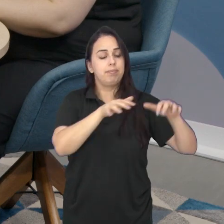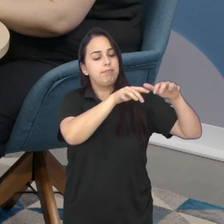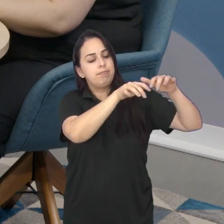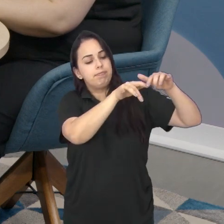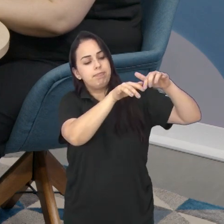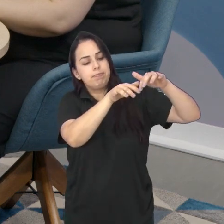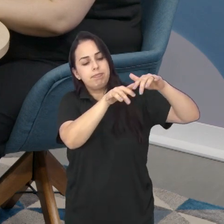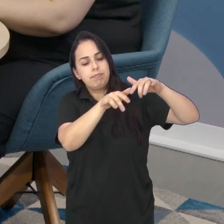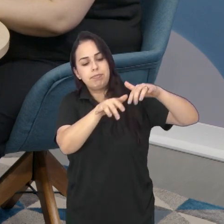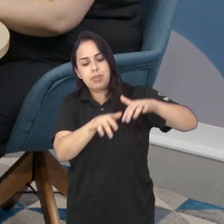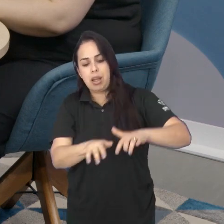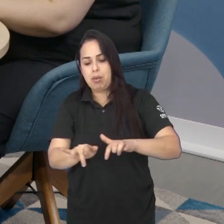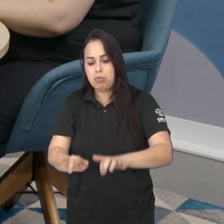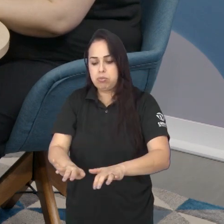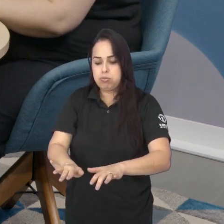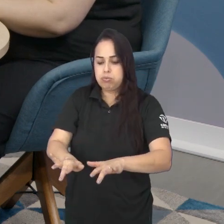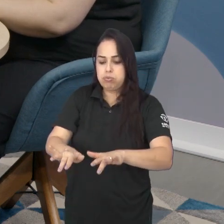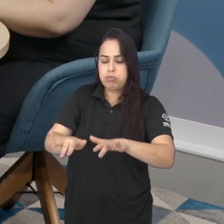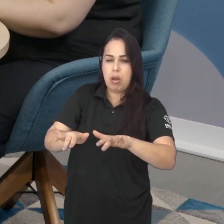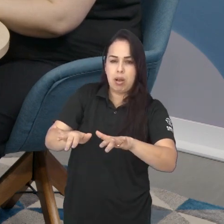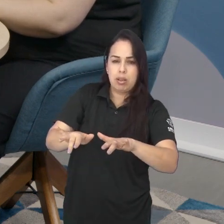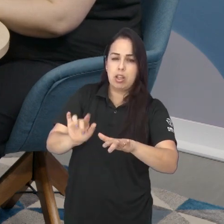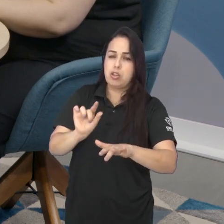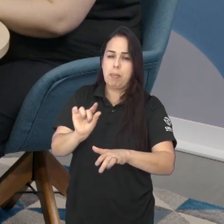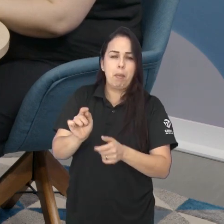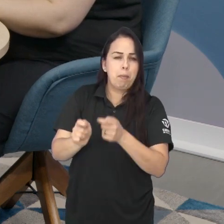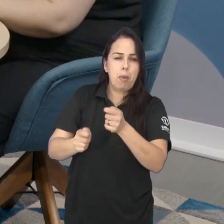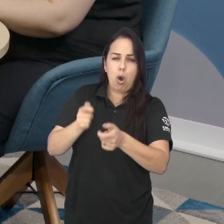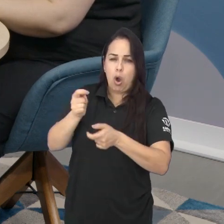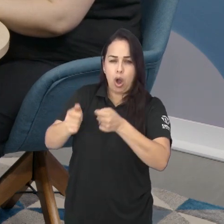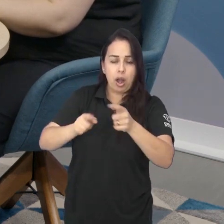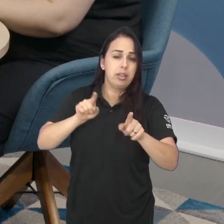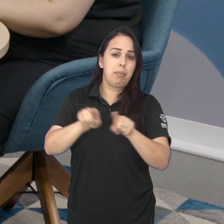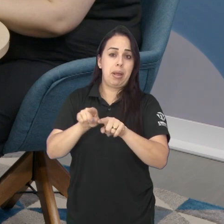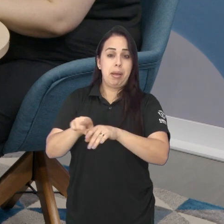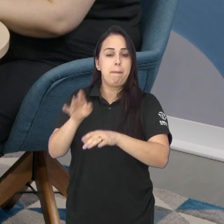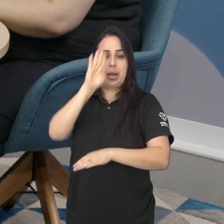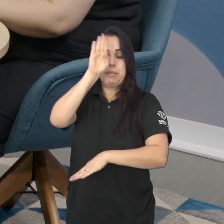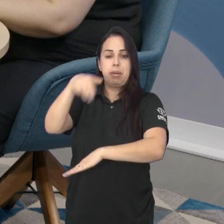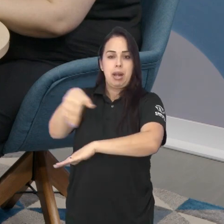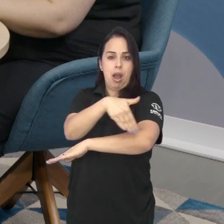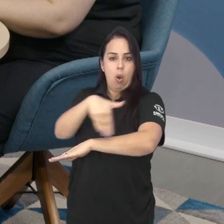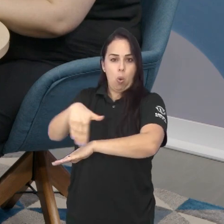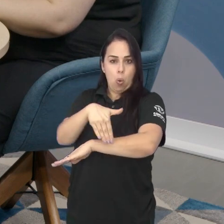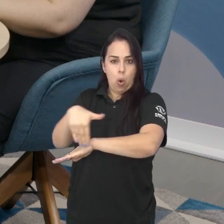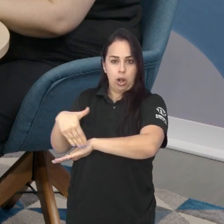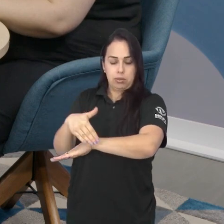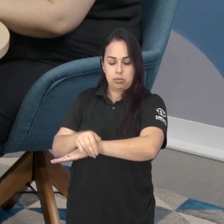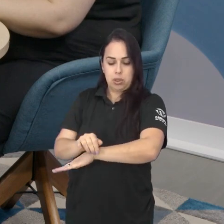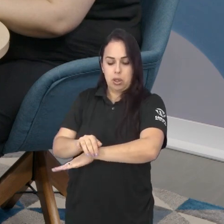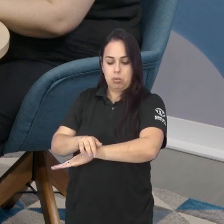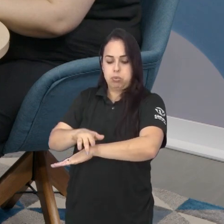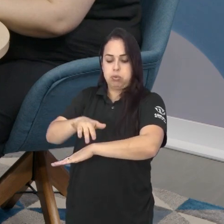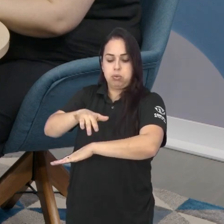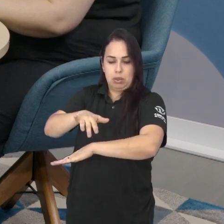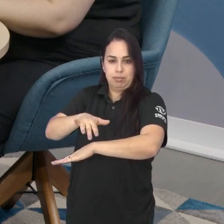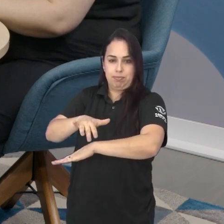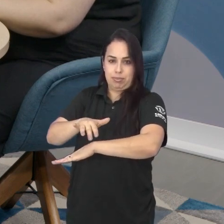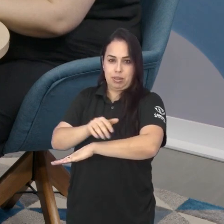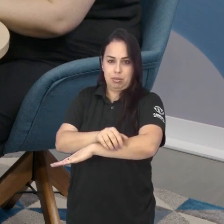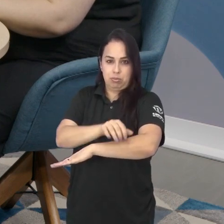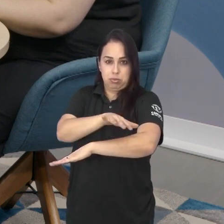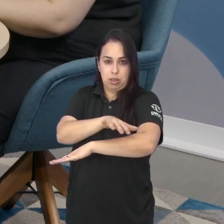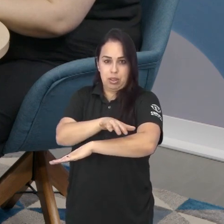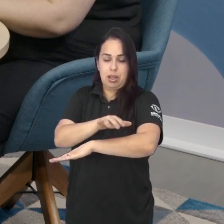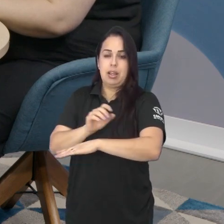vezes, é um alagamento, né, umas lâminas d'água que acontecem nas vias, principalmente nas vias públicas pavimentadas. Às vezes, a